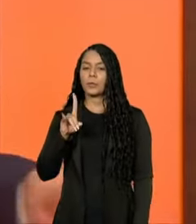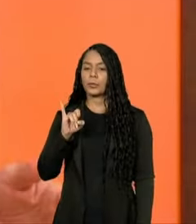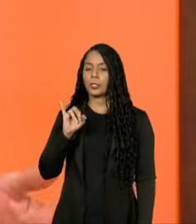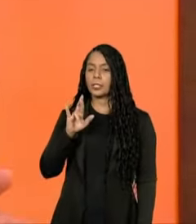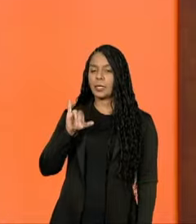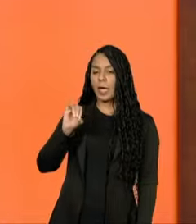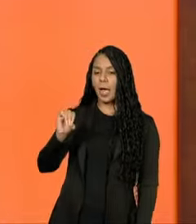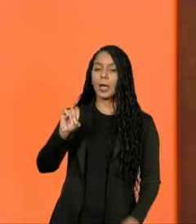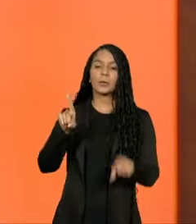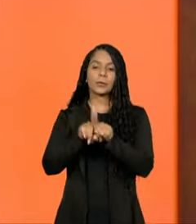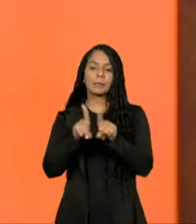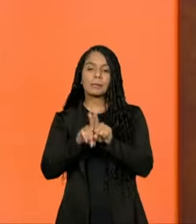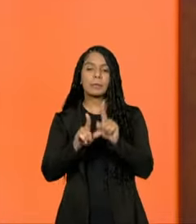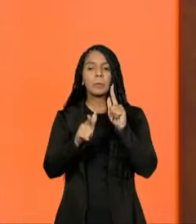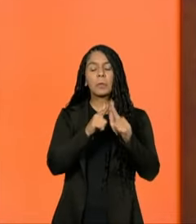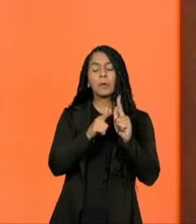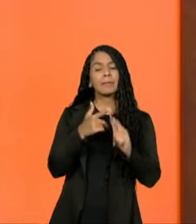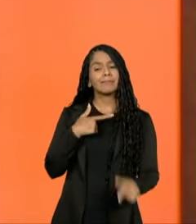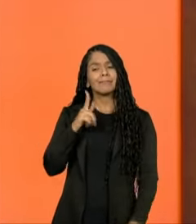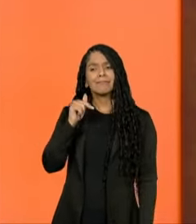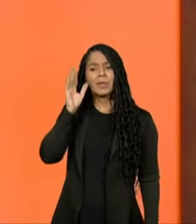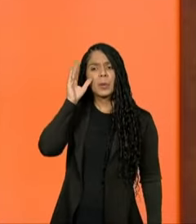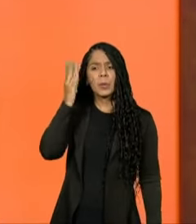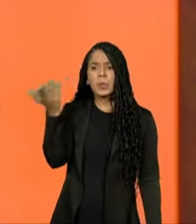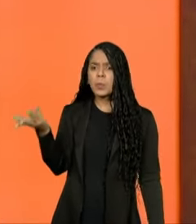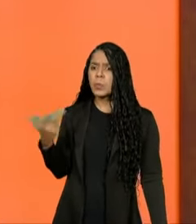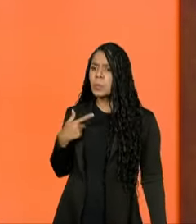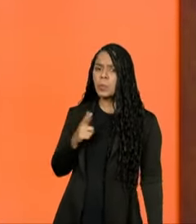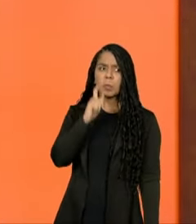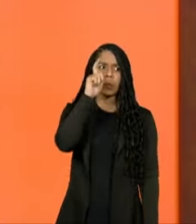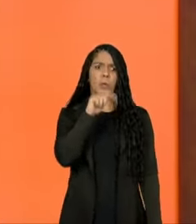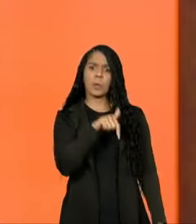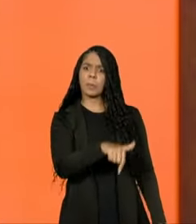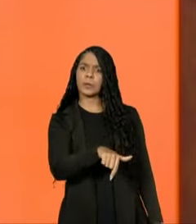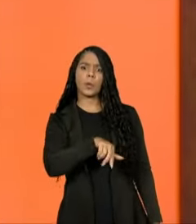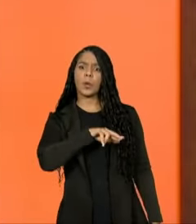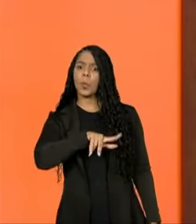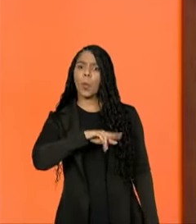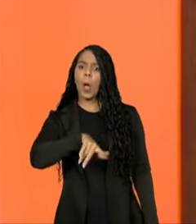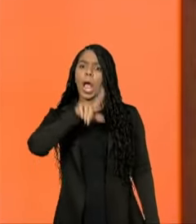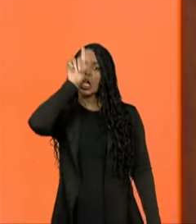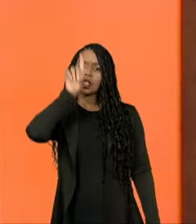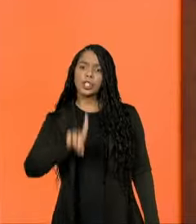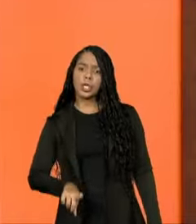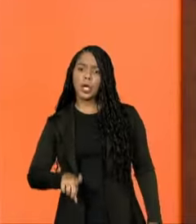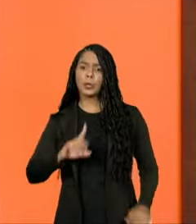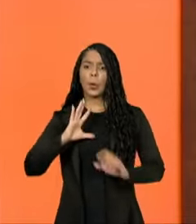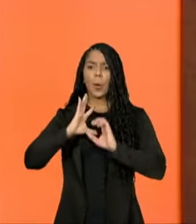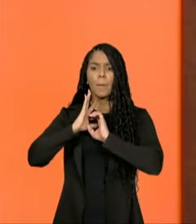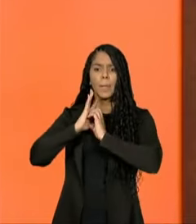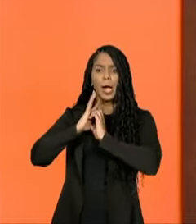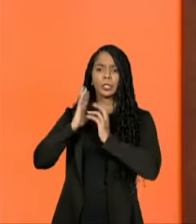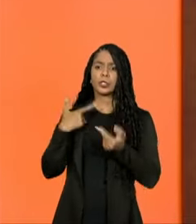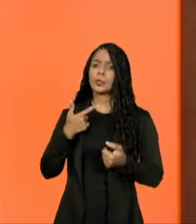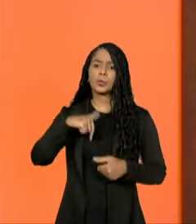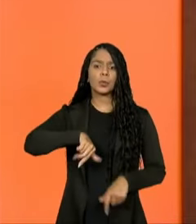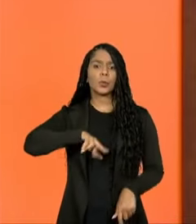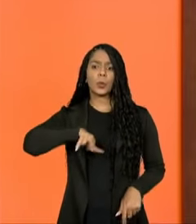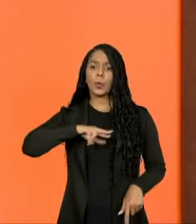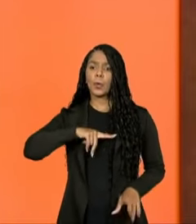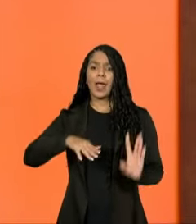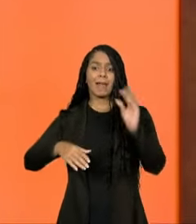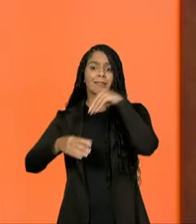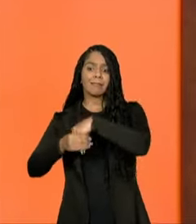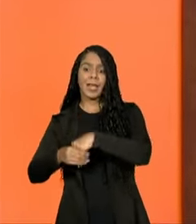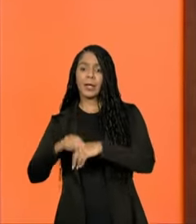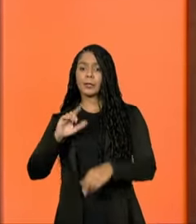tal. Ele vai lá. Agora, é curioso, porque não era uma figura que vai para a direção do partido, que vai para o gabinete da Marielle.